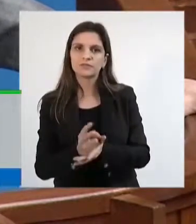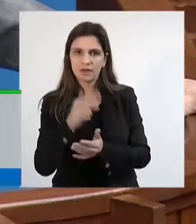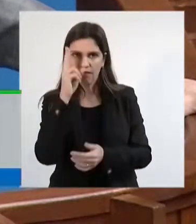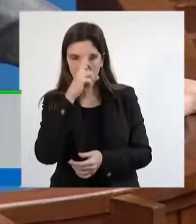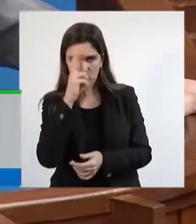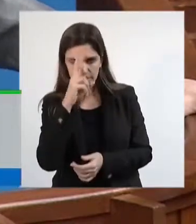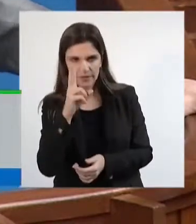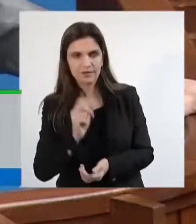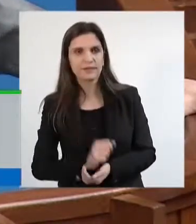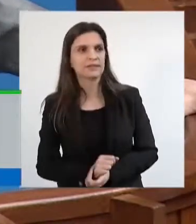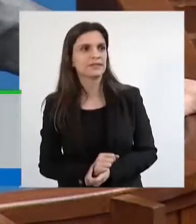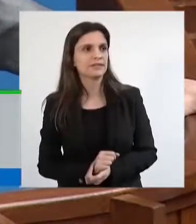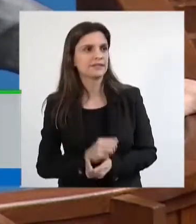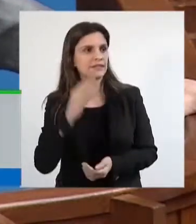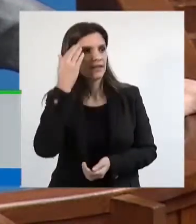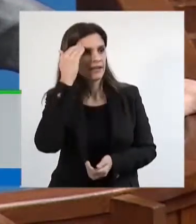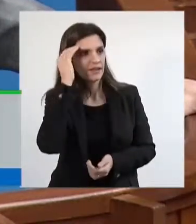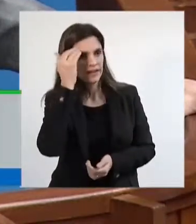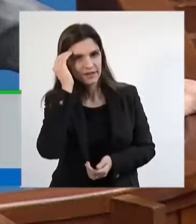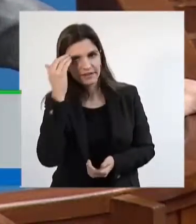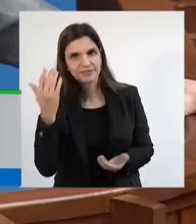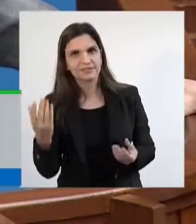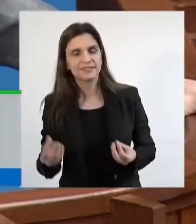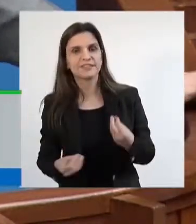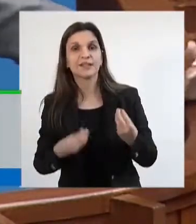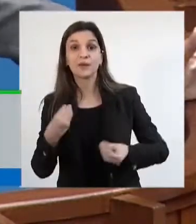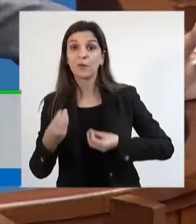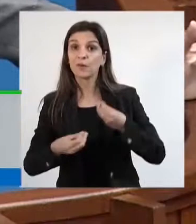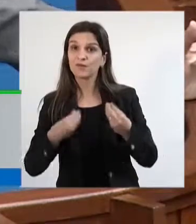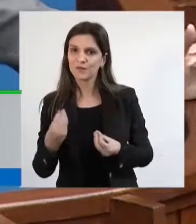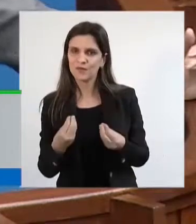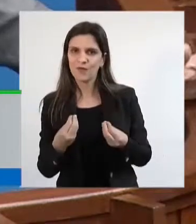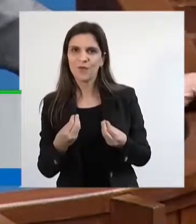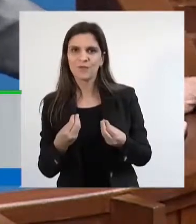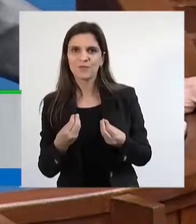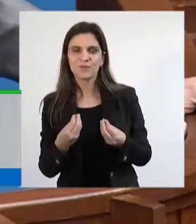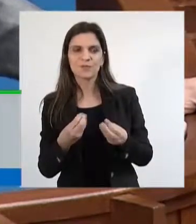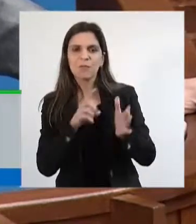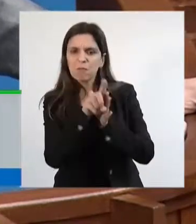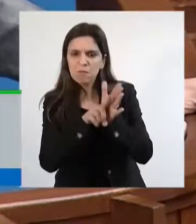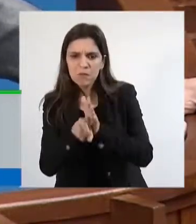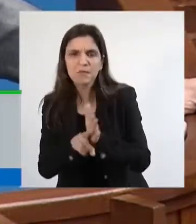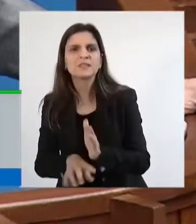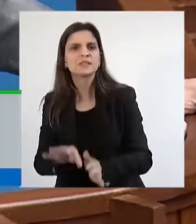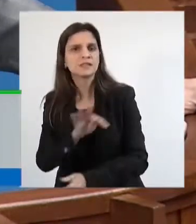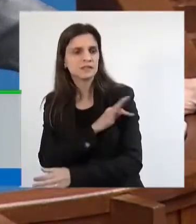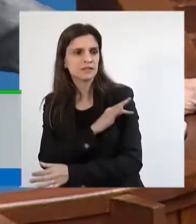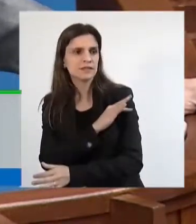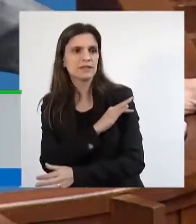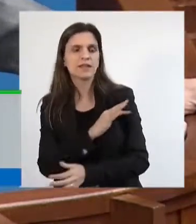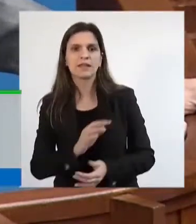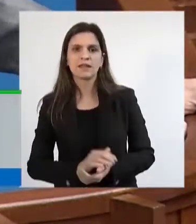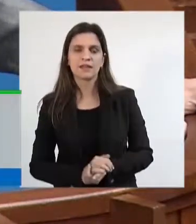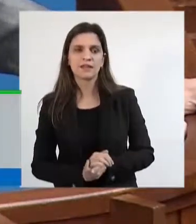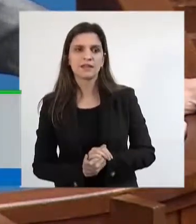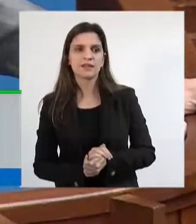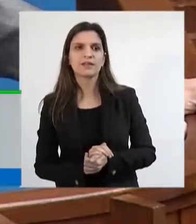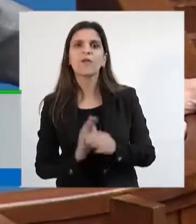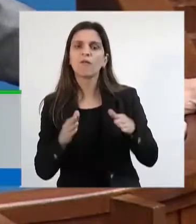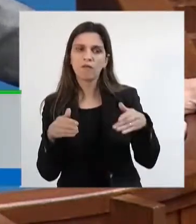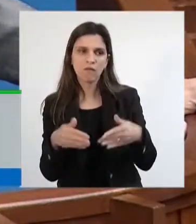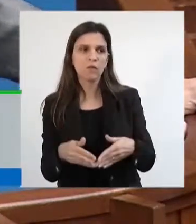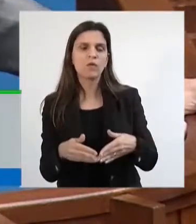juntos entendermos, compreendermos e de forma técnica podermos, se for o caso, tomar alguma iniciativa pela